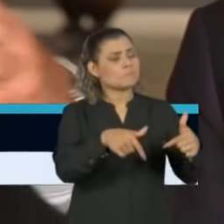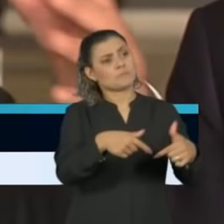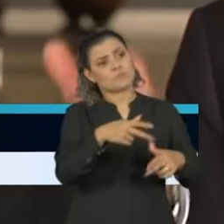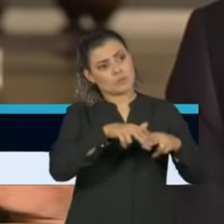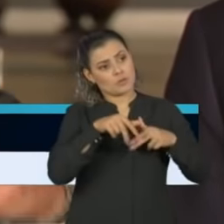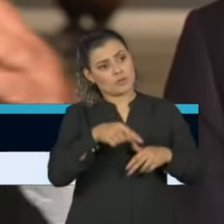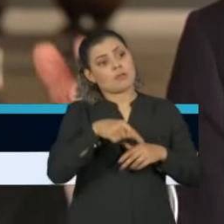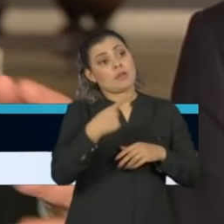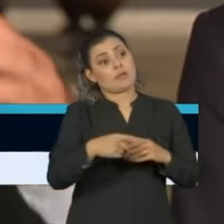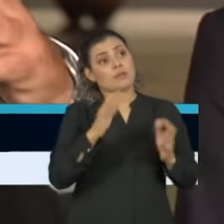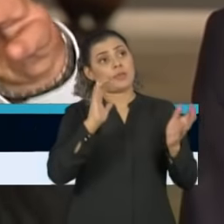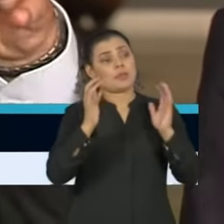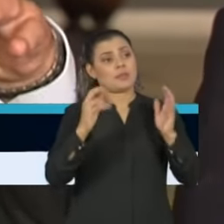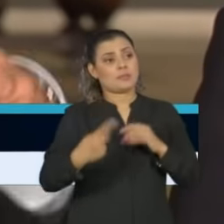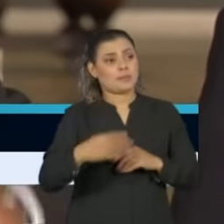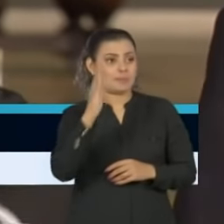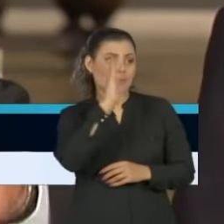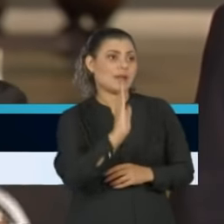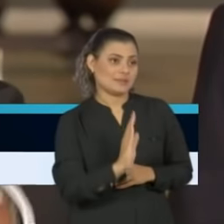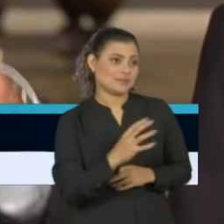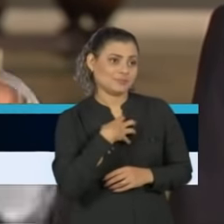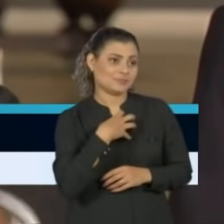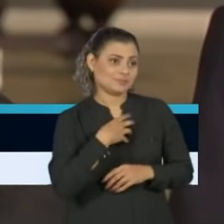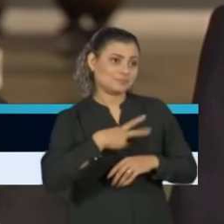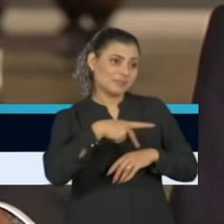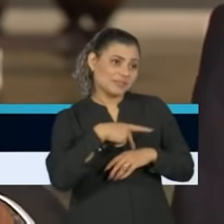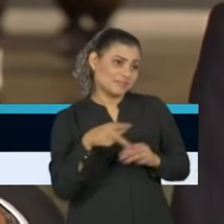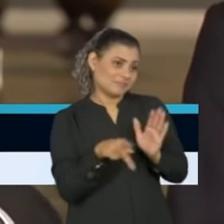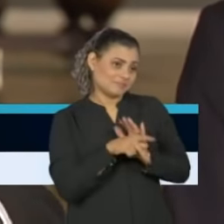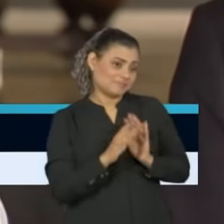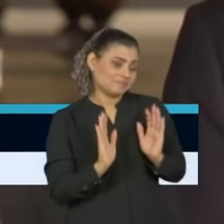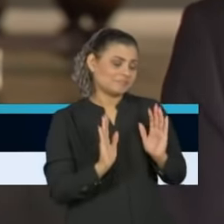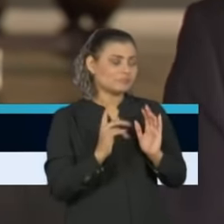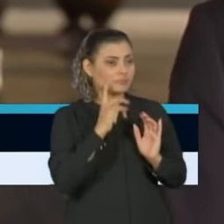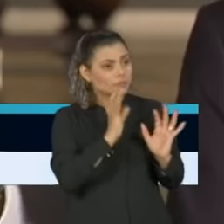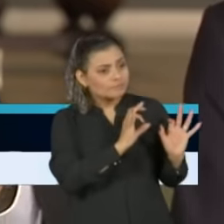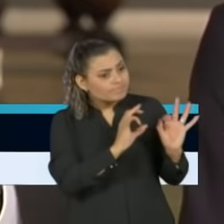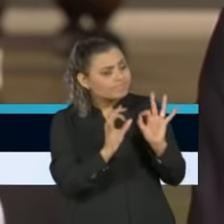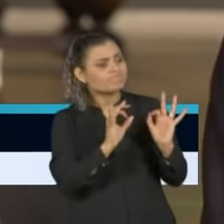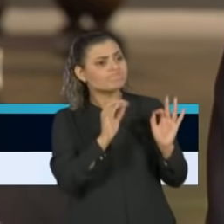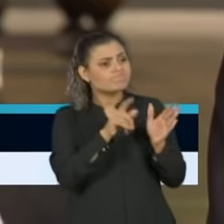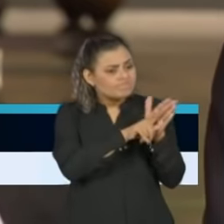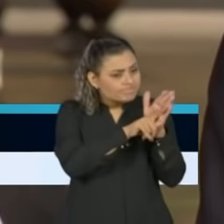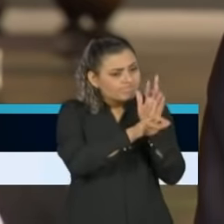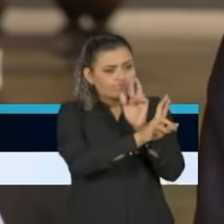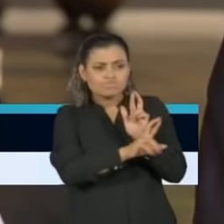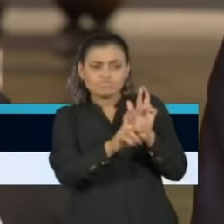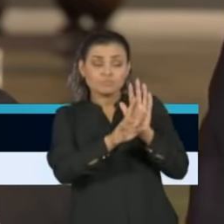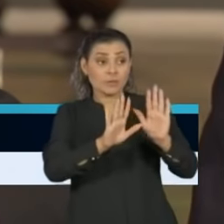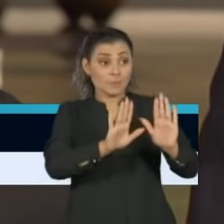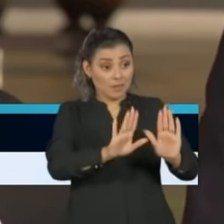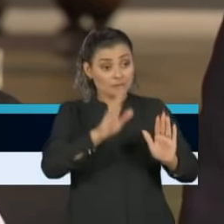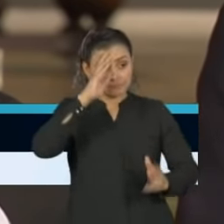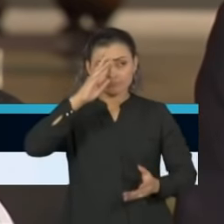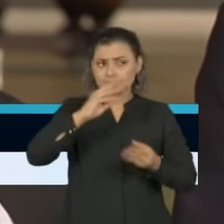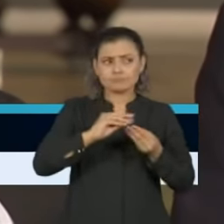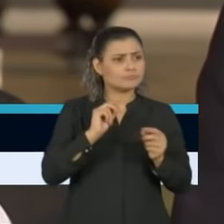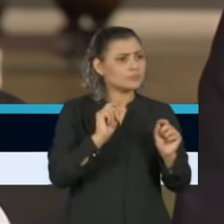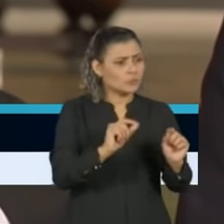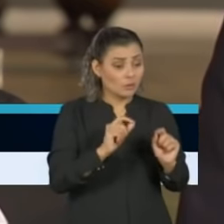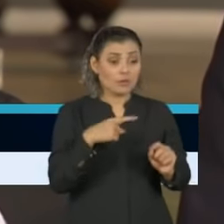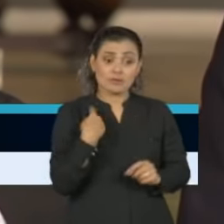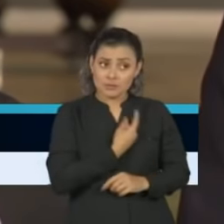condições ambientais e de cenário do nosso país, no Brasil. Então, nesse sentido, nós temos que entender que nós também temos